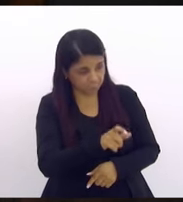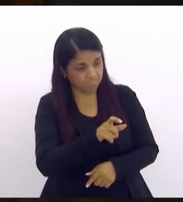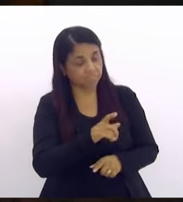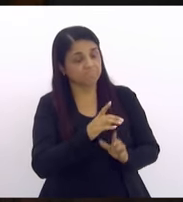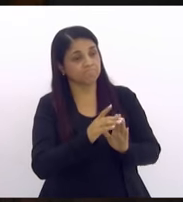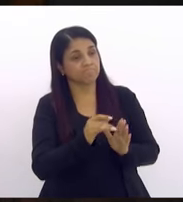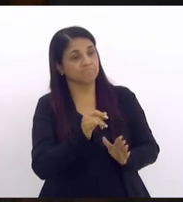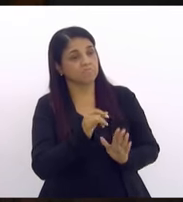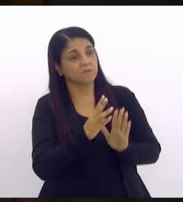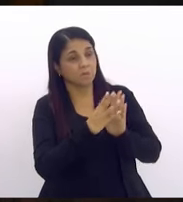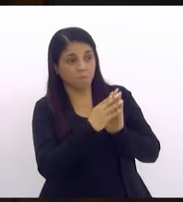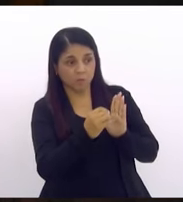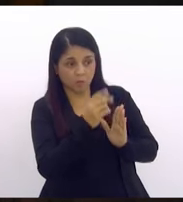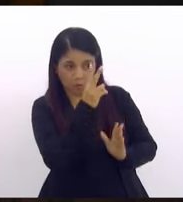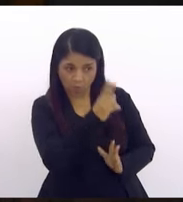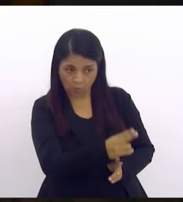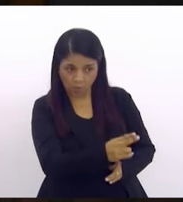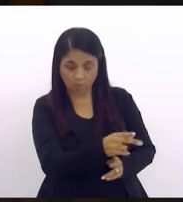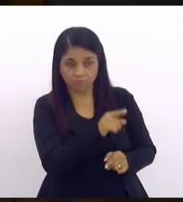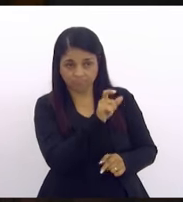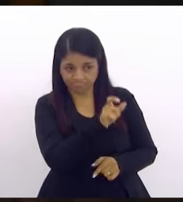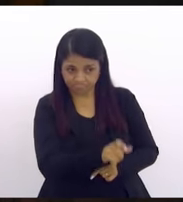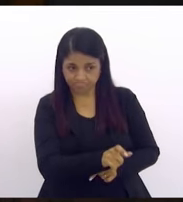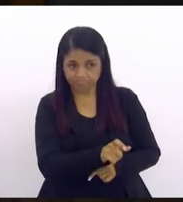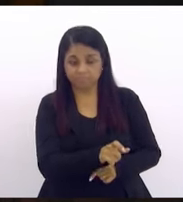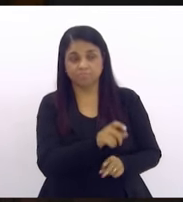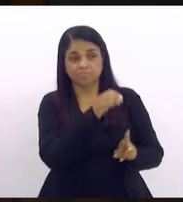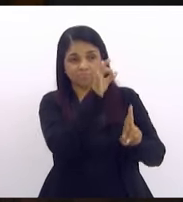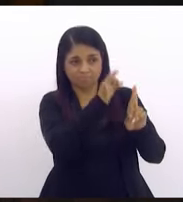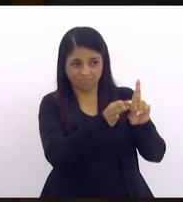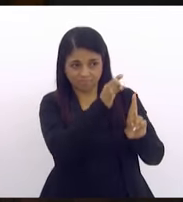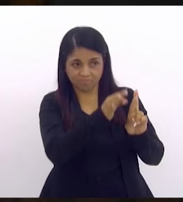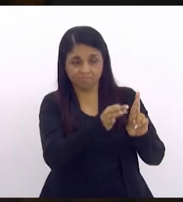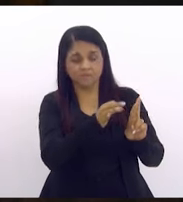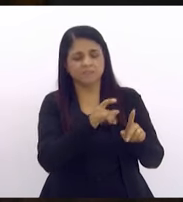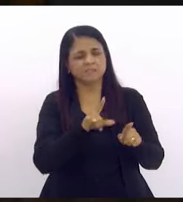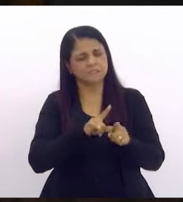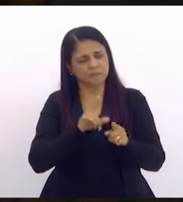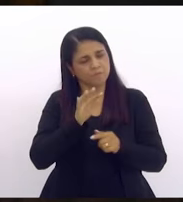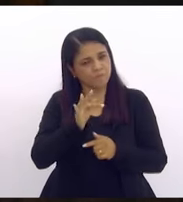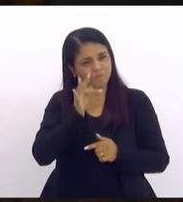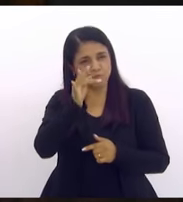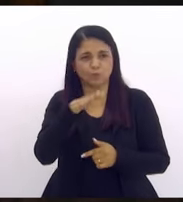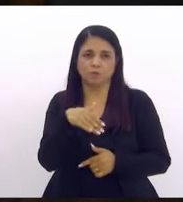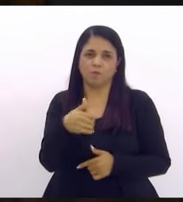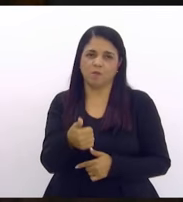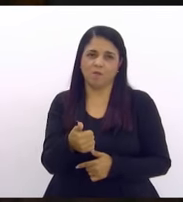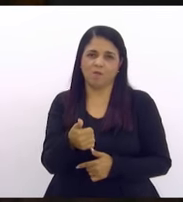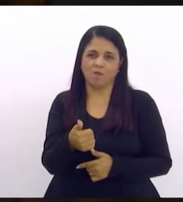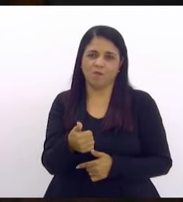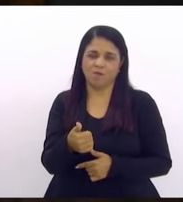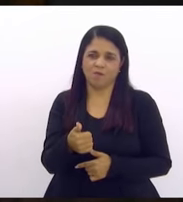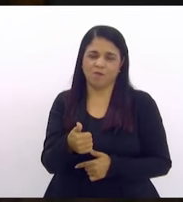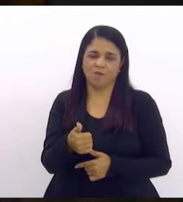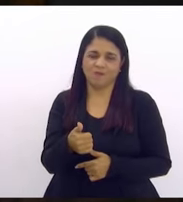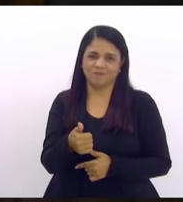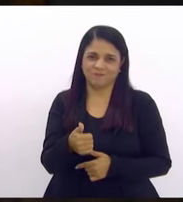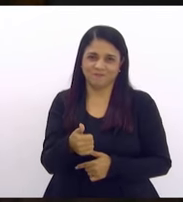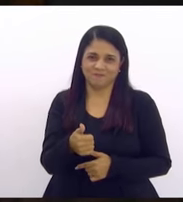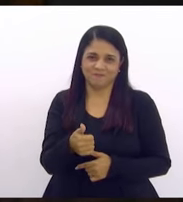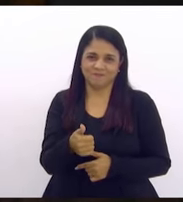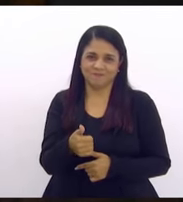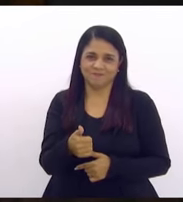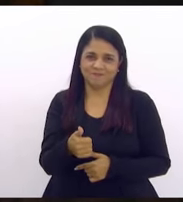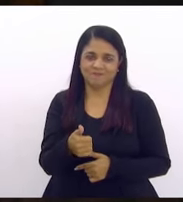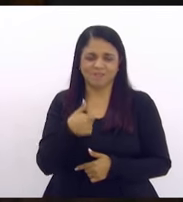senhor nós temos a certeza que vai ter sempre uma luz no final do túnel essa luz no final do túnel que eu